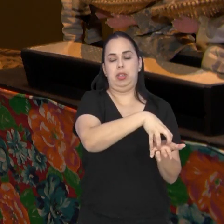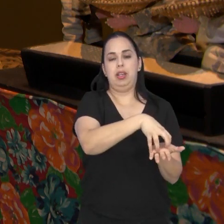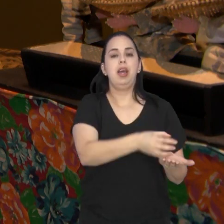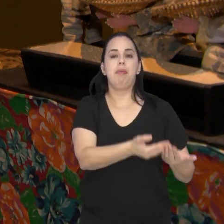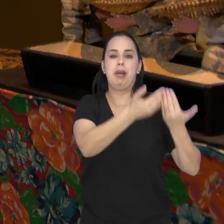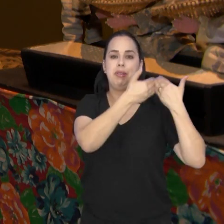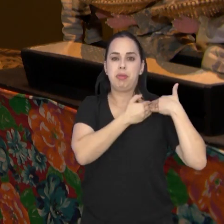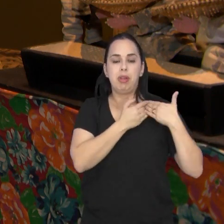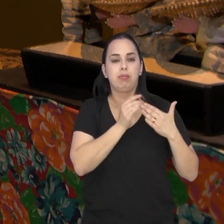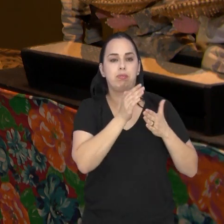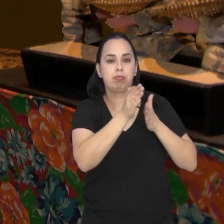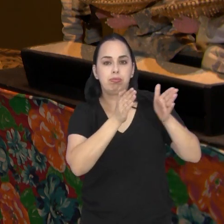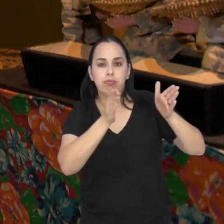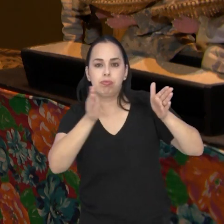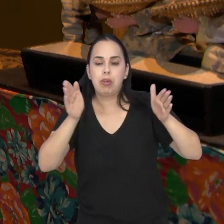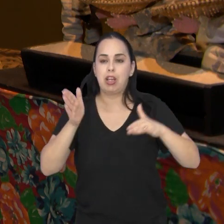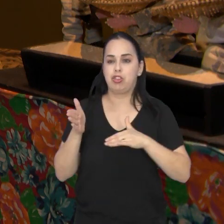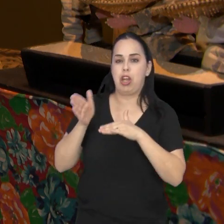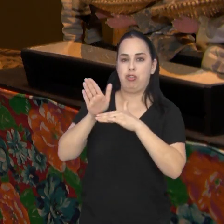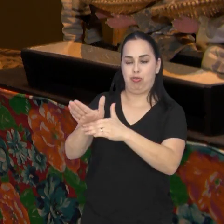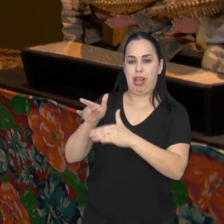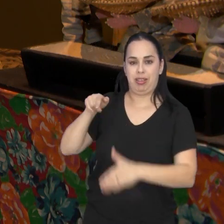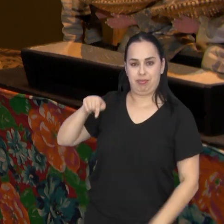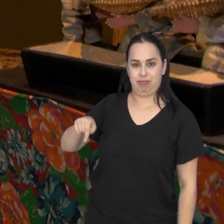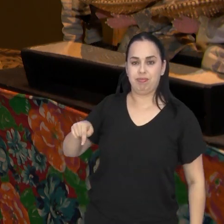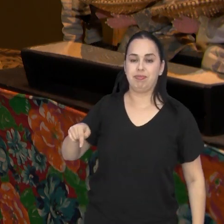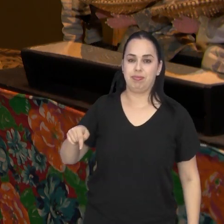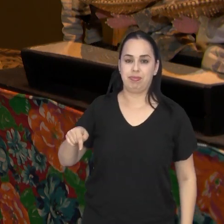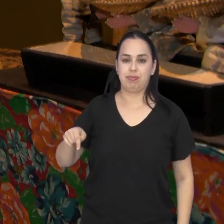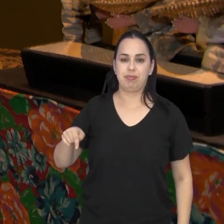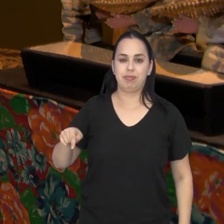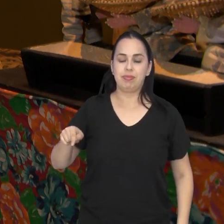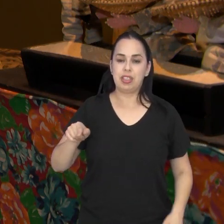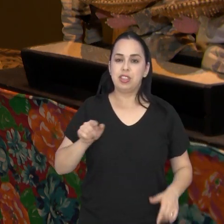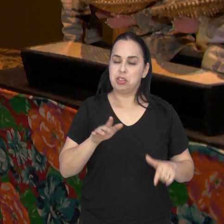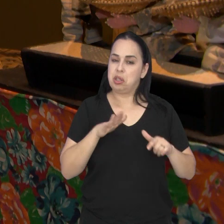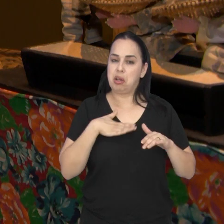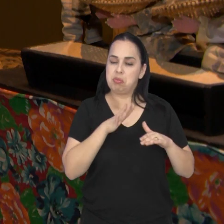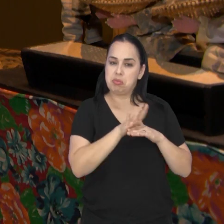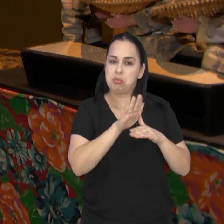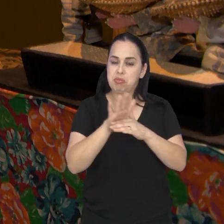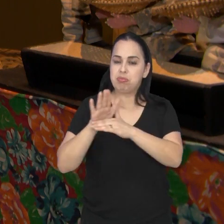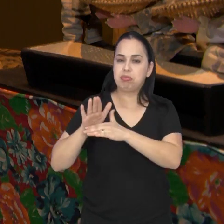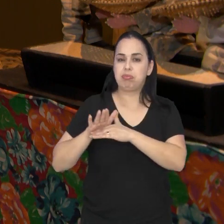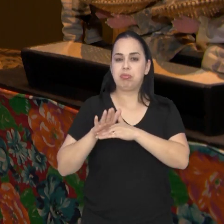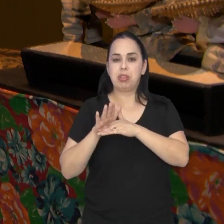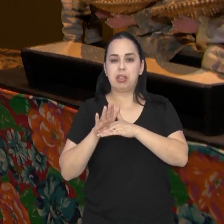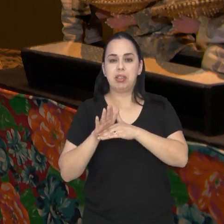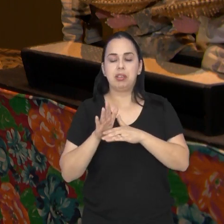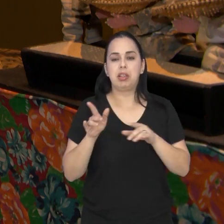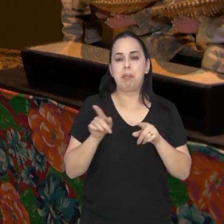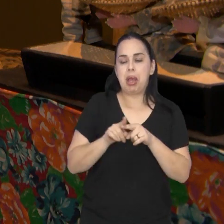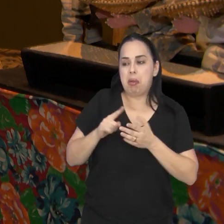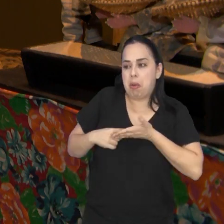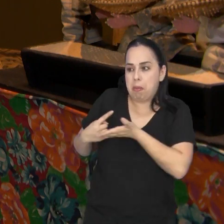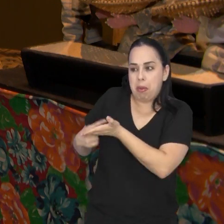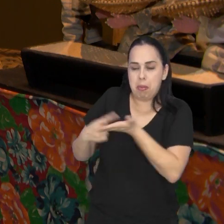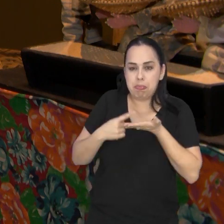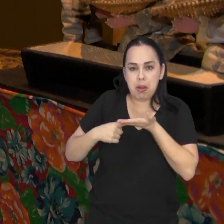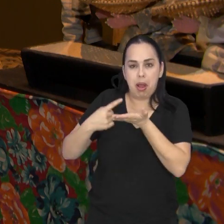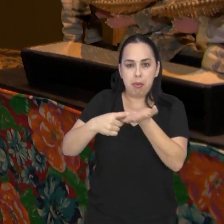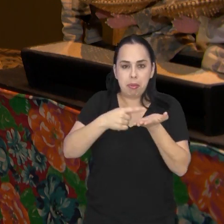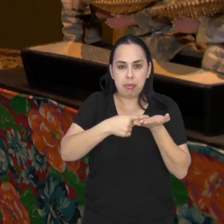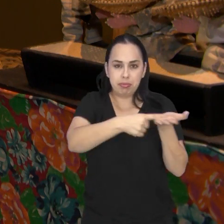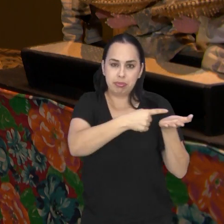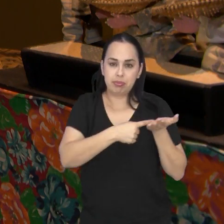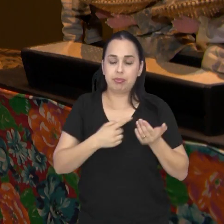polos eles têm essa função principal de estar na vanguarda do assunto, do diálogo,